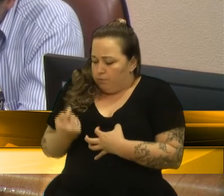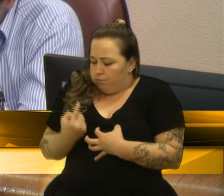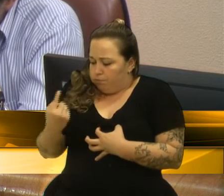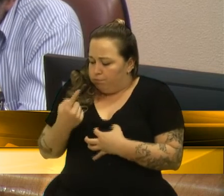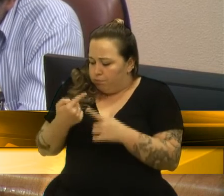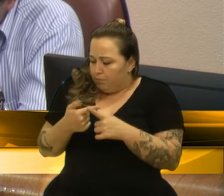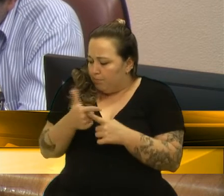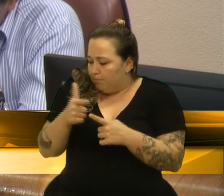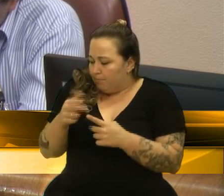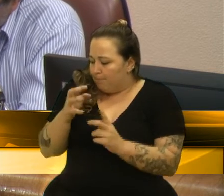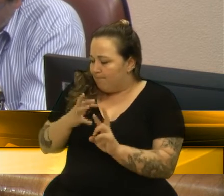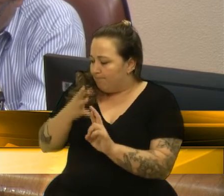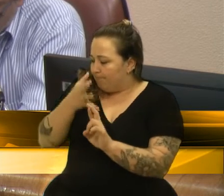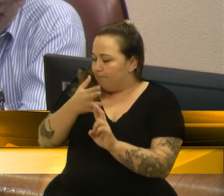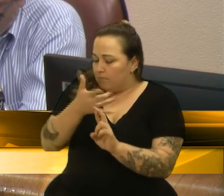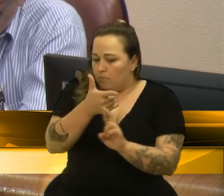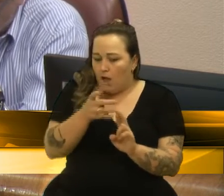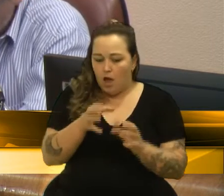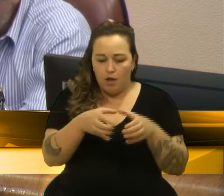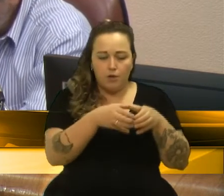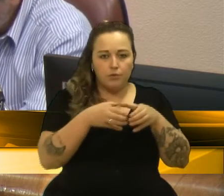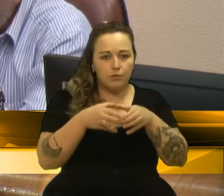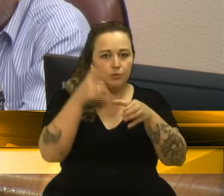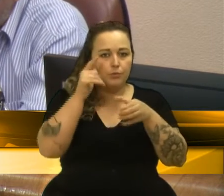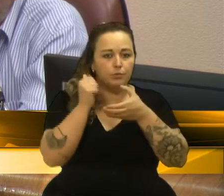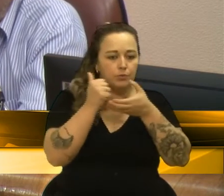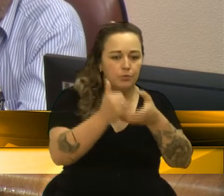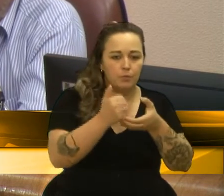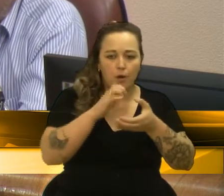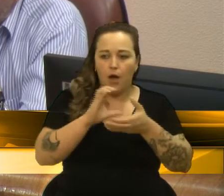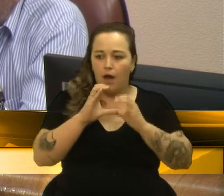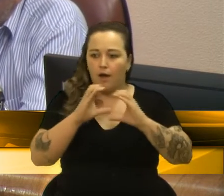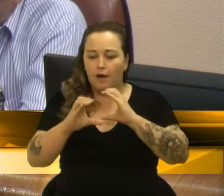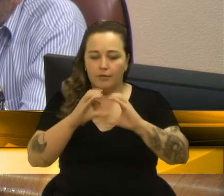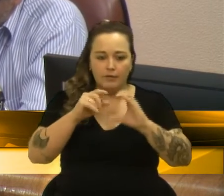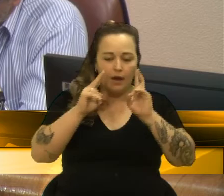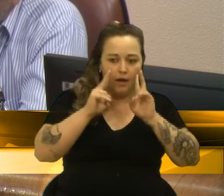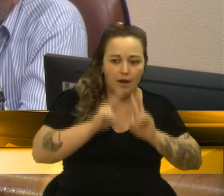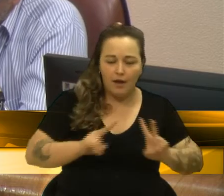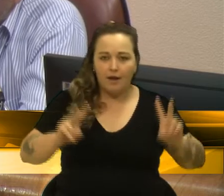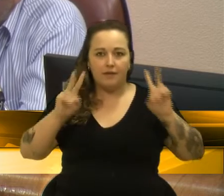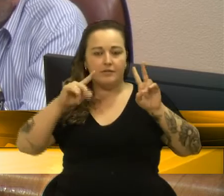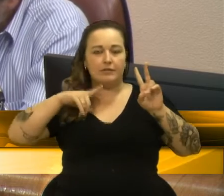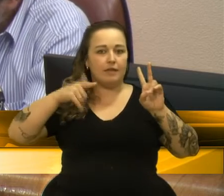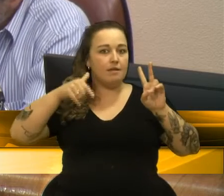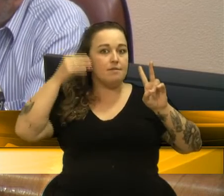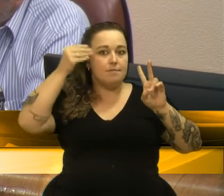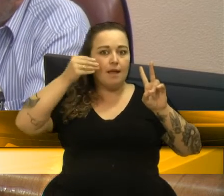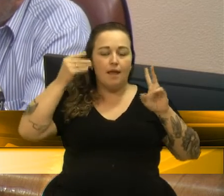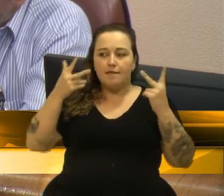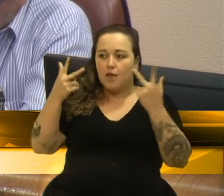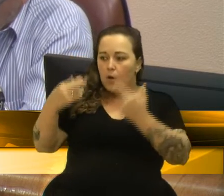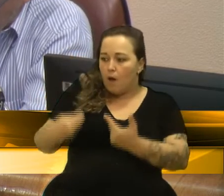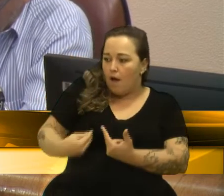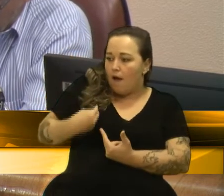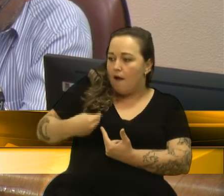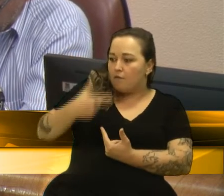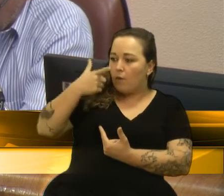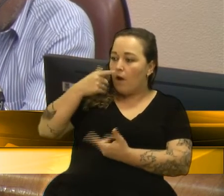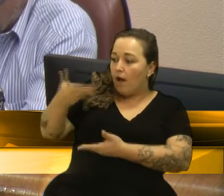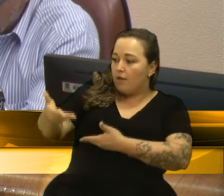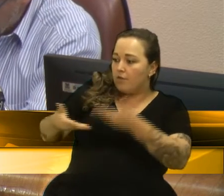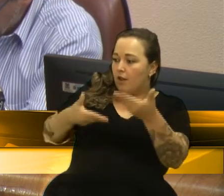terem referência de encontros e grupos nos quais possam se comunicar com pessoas que têm experiências semelhantes e que permitam a